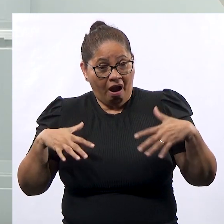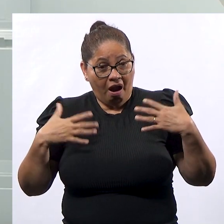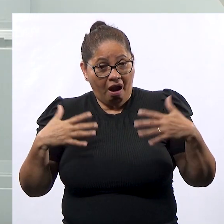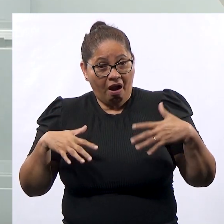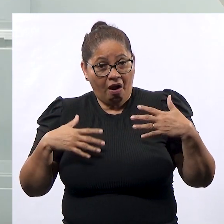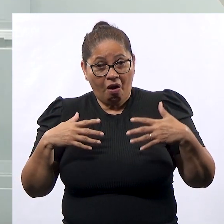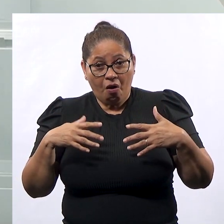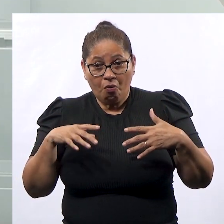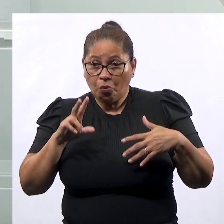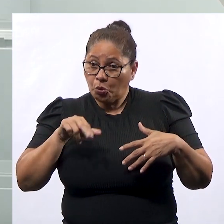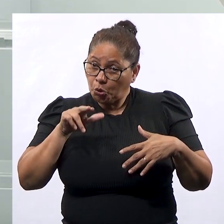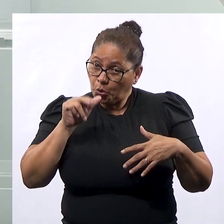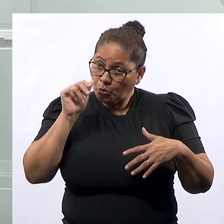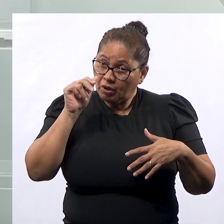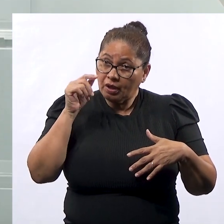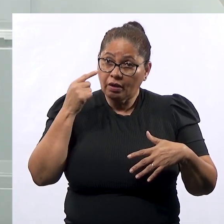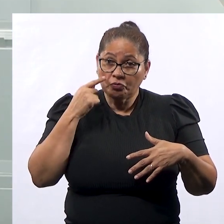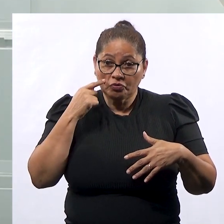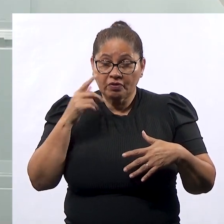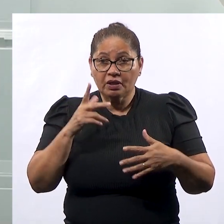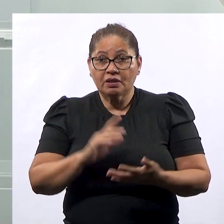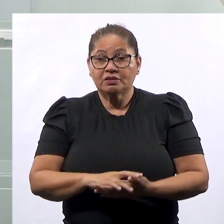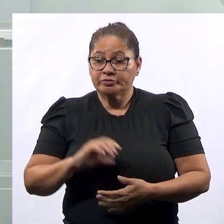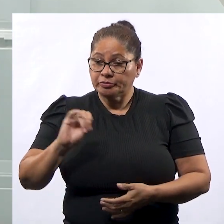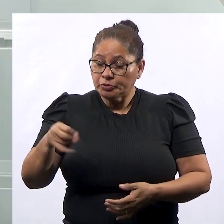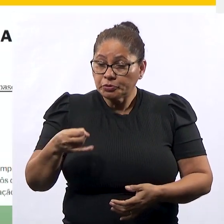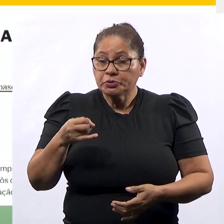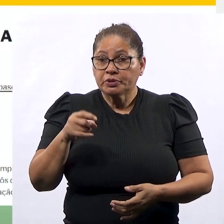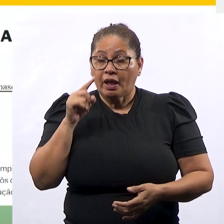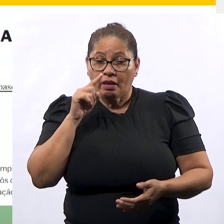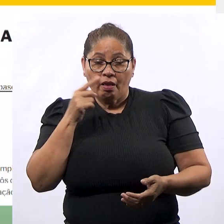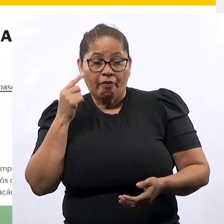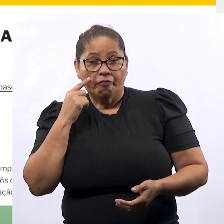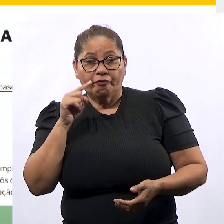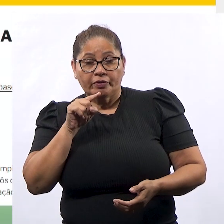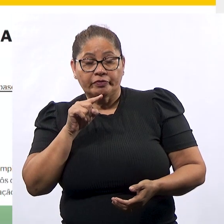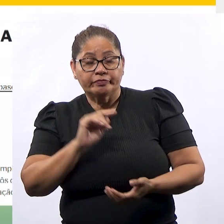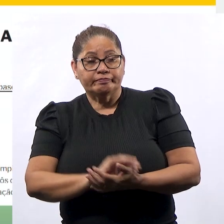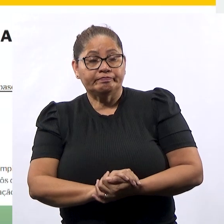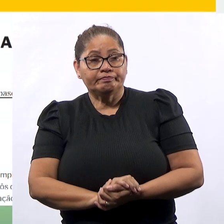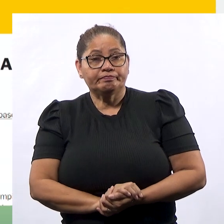Atribuições renováveis? Nunca ouviu falar? Sua oportunidade está aqui. Acessa